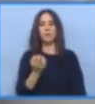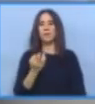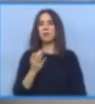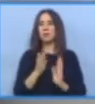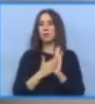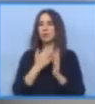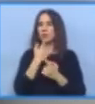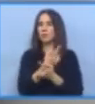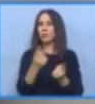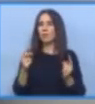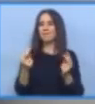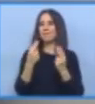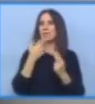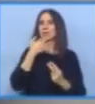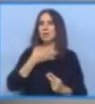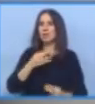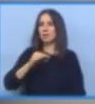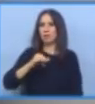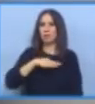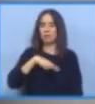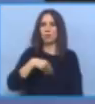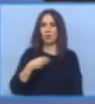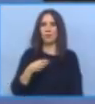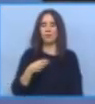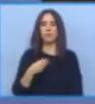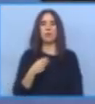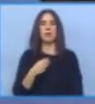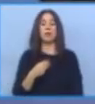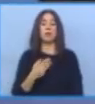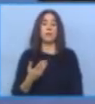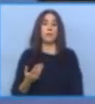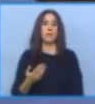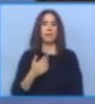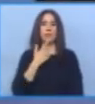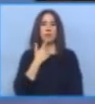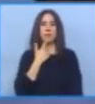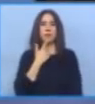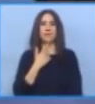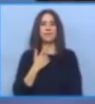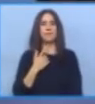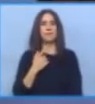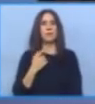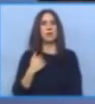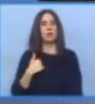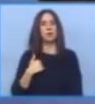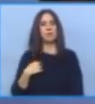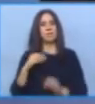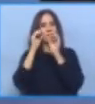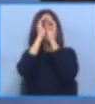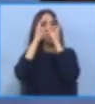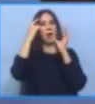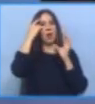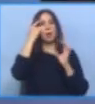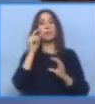testemunha credível neste mundo. Esta, digamos assim, tenho presente esta experiência porque